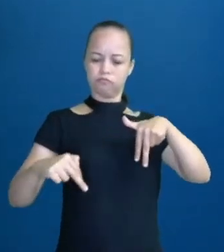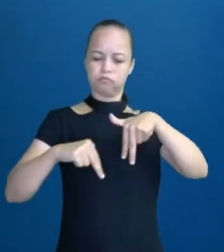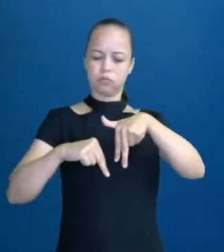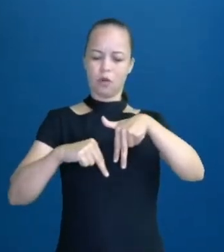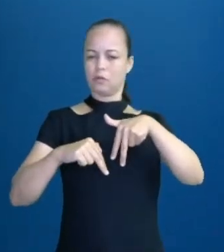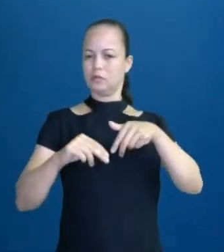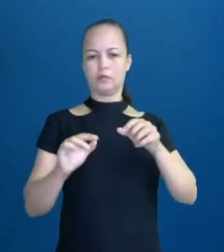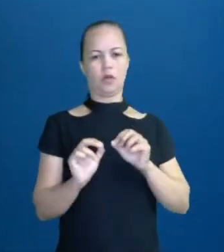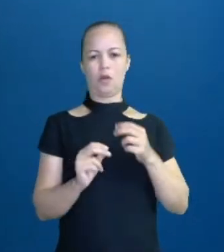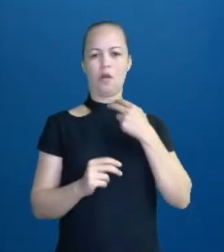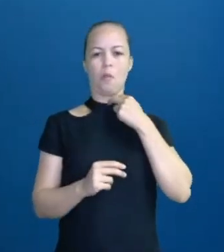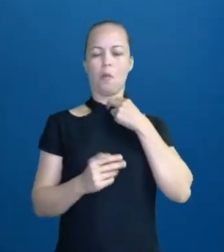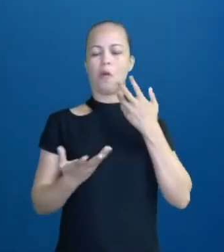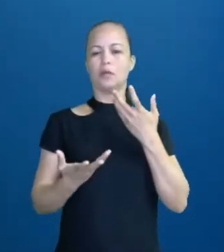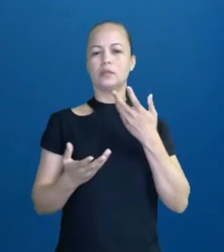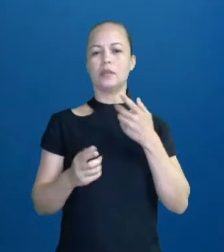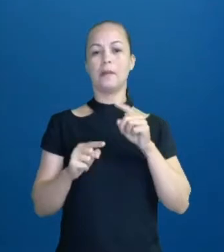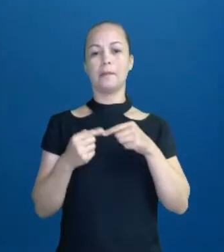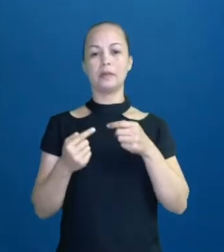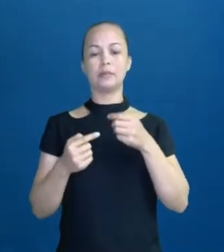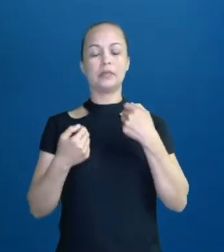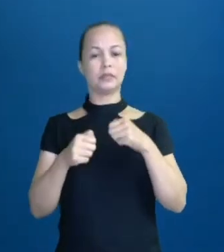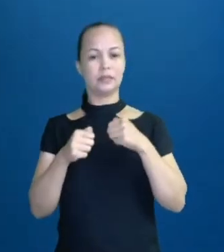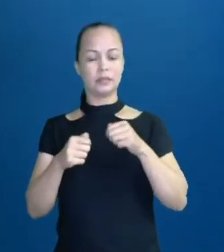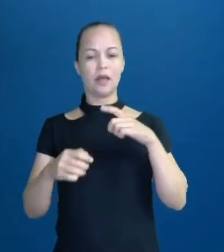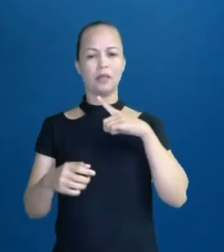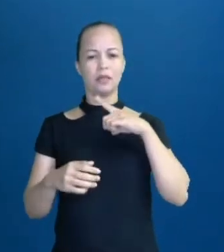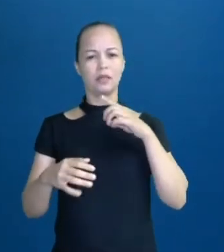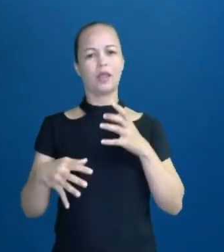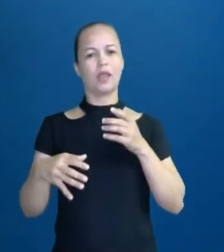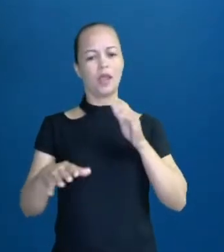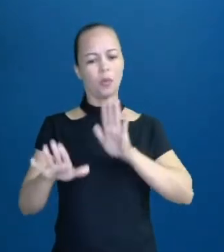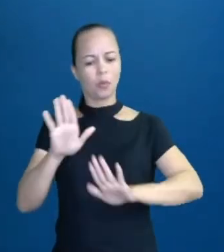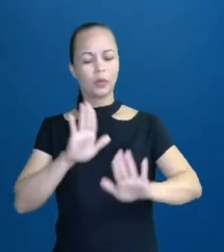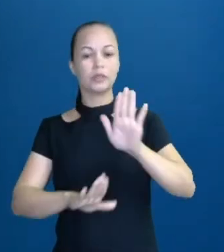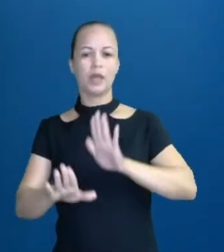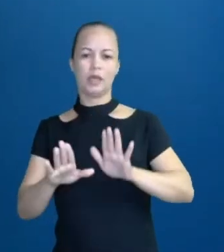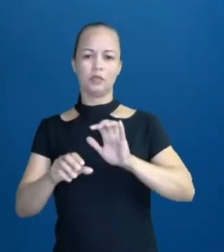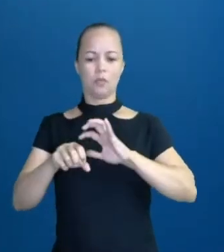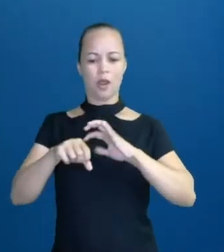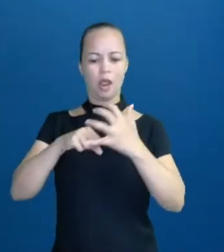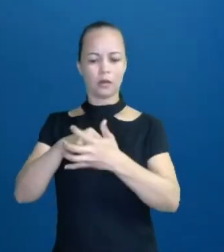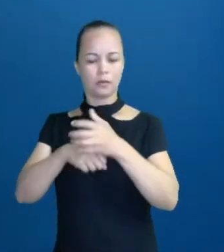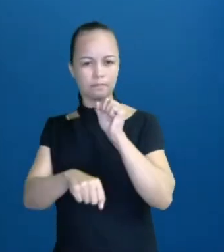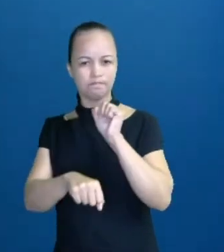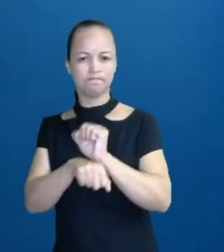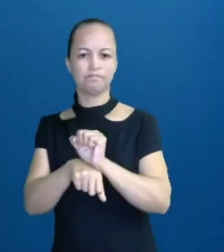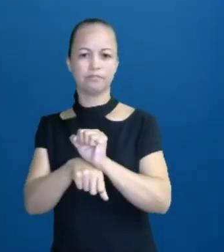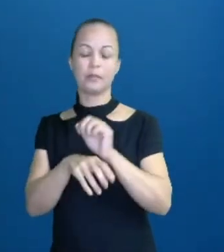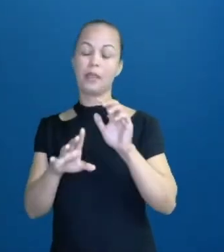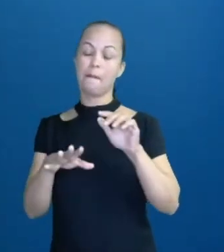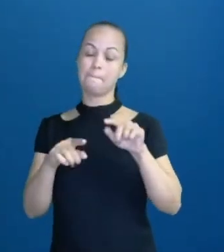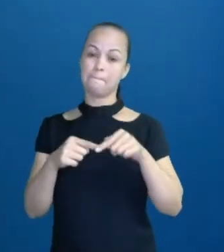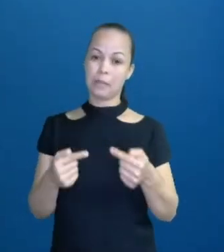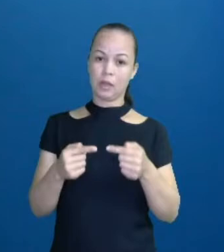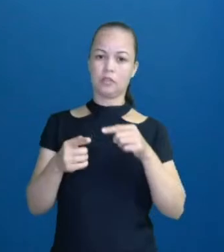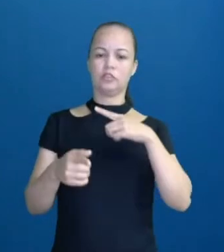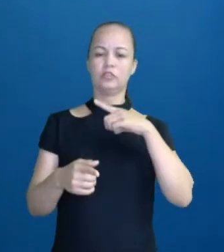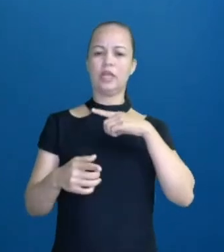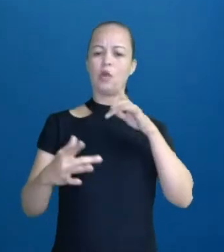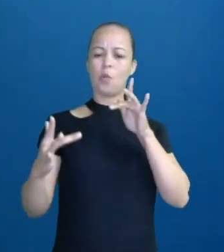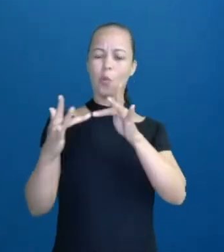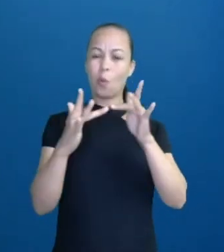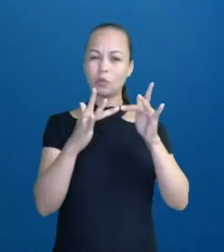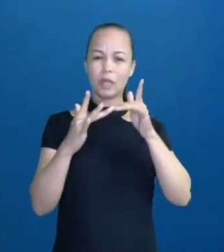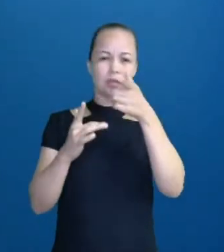esse distanciamento, ter esse cuidado para tentarmos barrar essa pandemia, esse vírus, mas mantermos na medida do possível contato